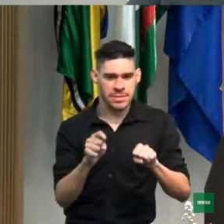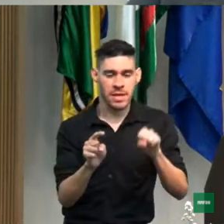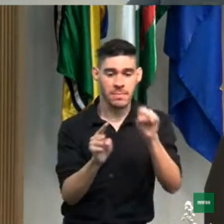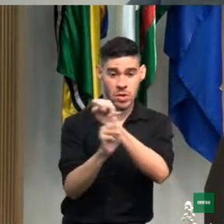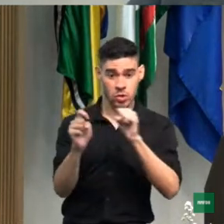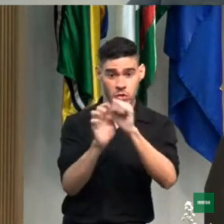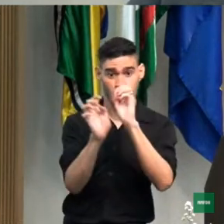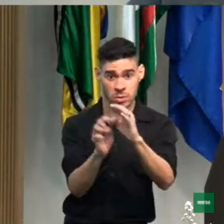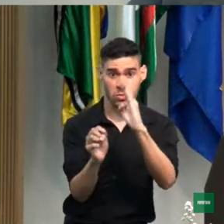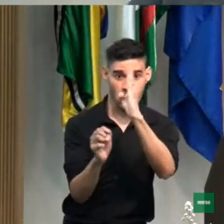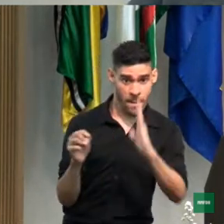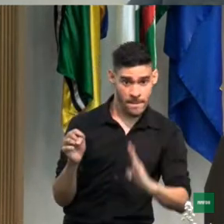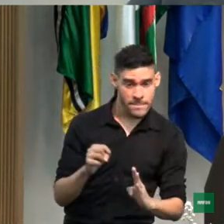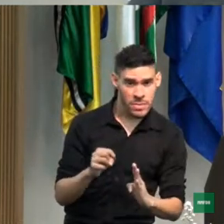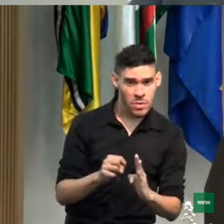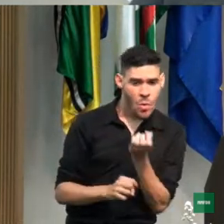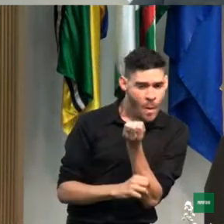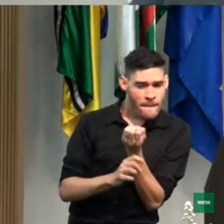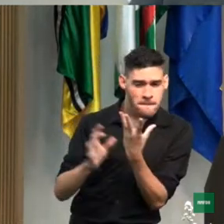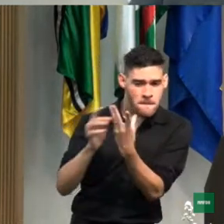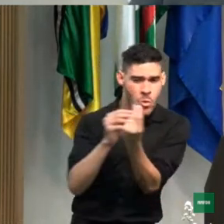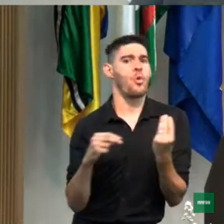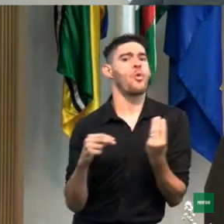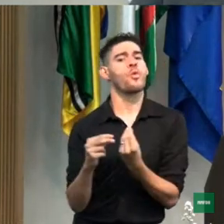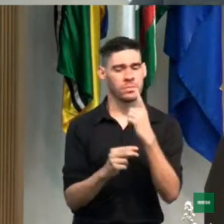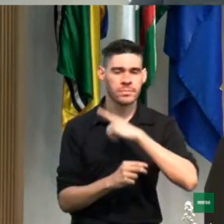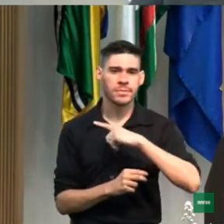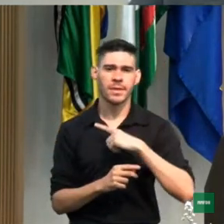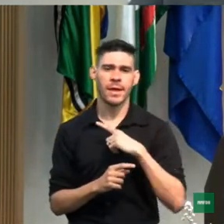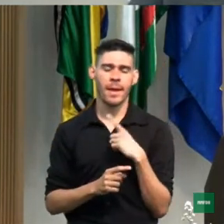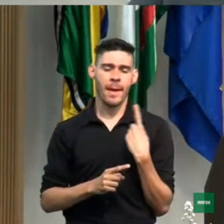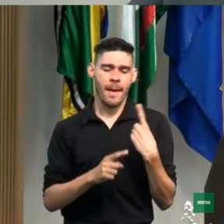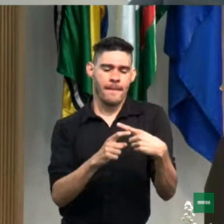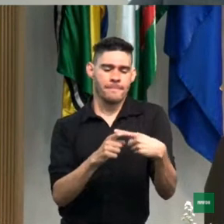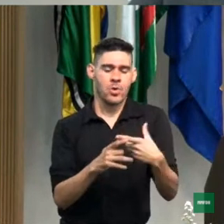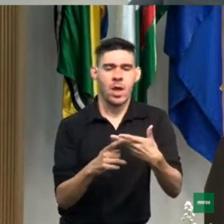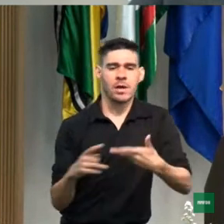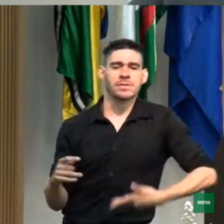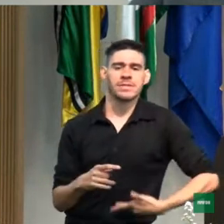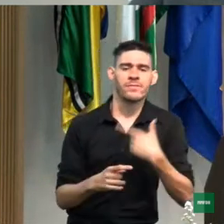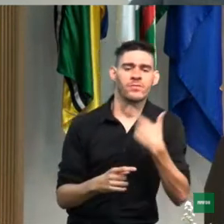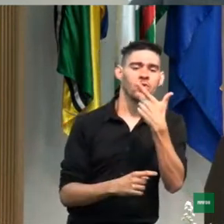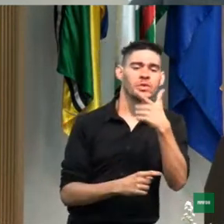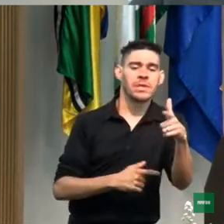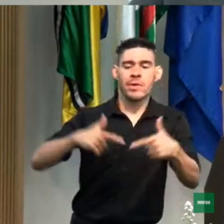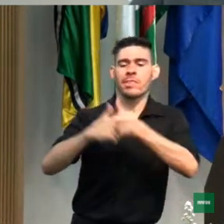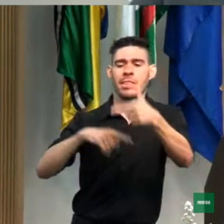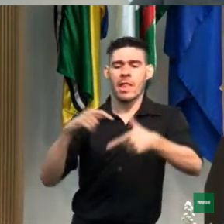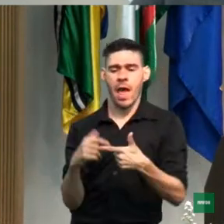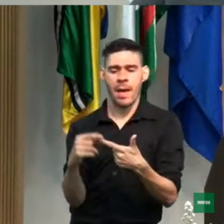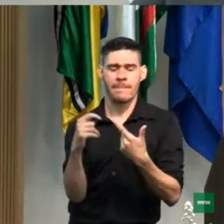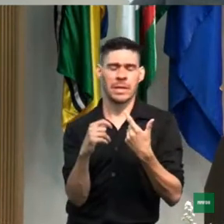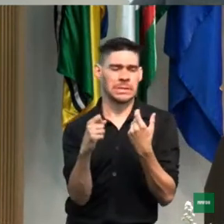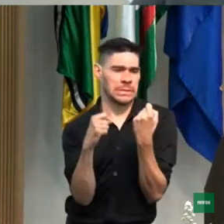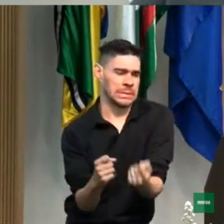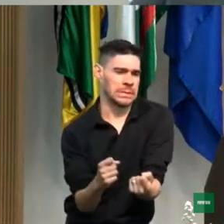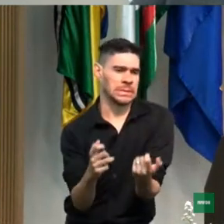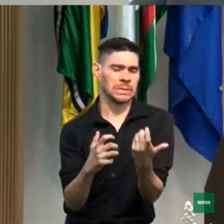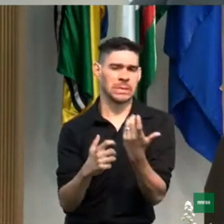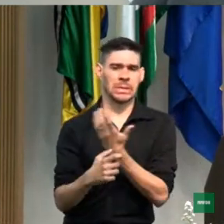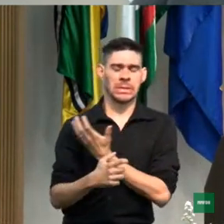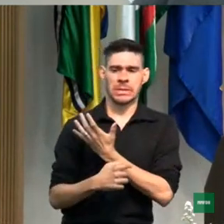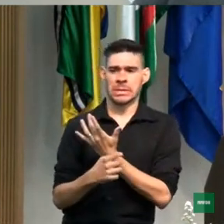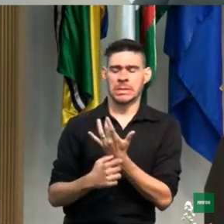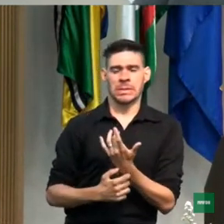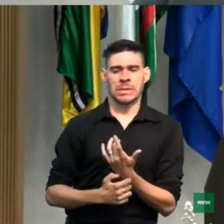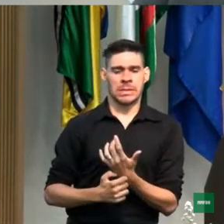temos muitos. Será que aquele servidor seu que está lá trabalhando não está com o coração pesado porque seu filho já está 2 anos acautelado porque se